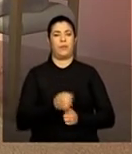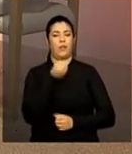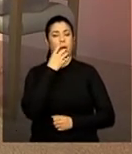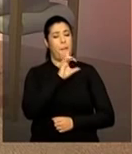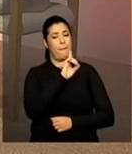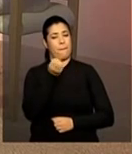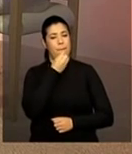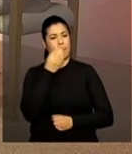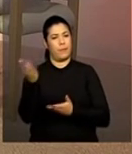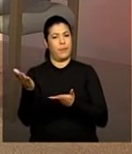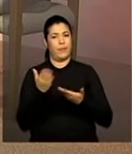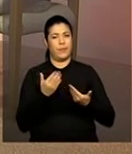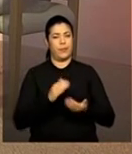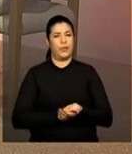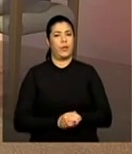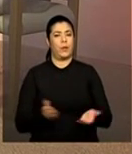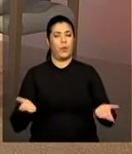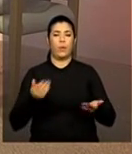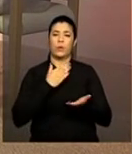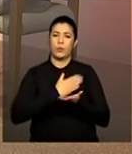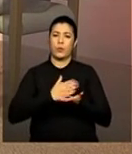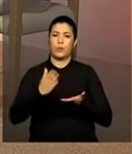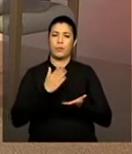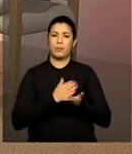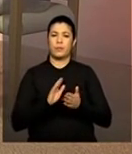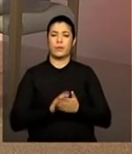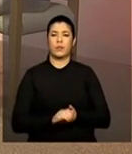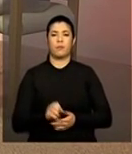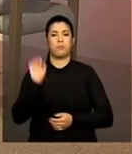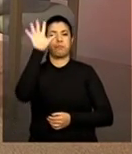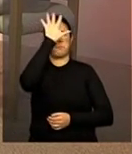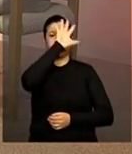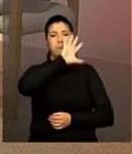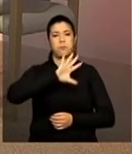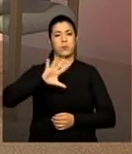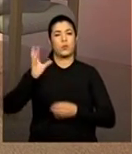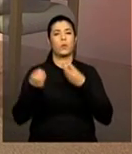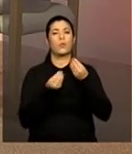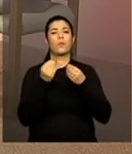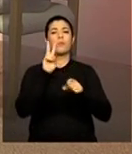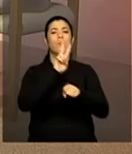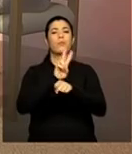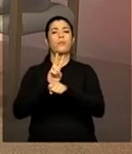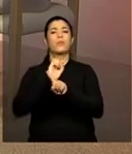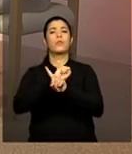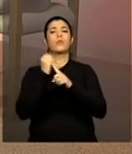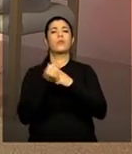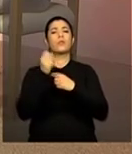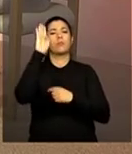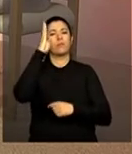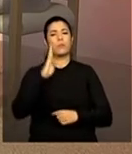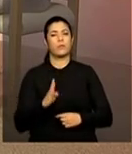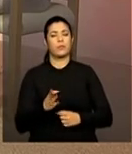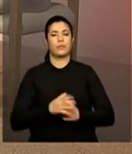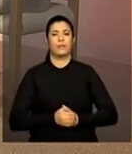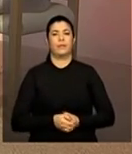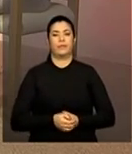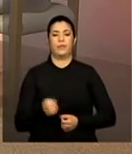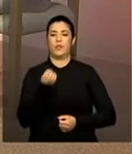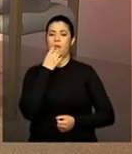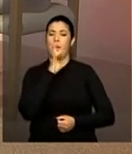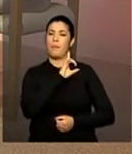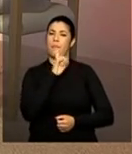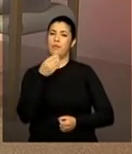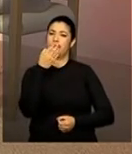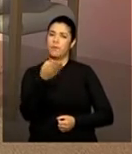bem-vindo Fábio vamos começar dando um Panorama geral da proteção social básica no país vamos Bom dia Lúcia Bom